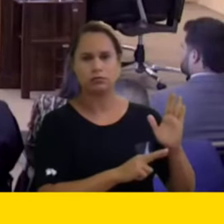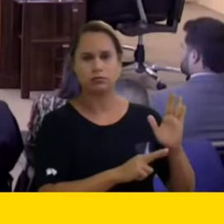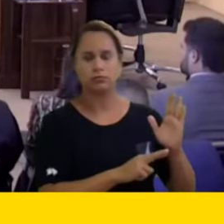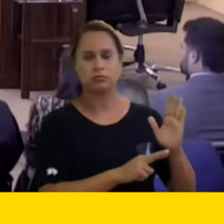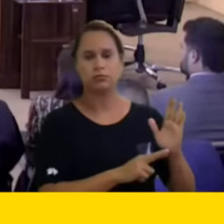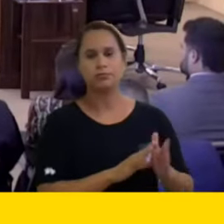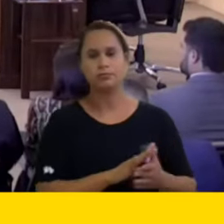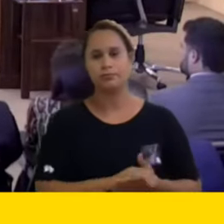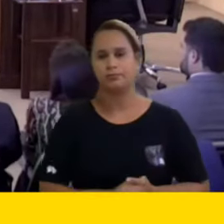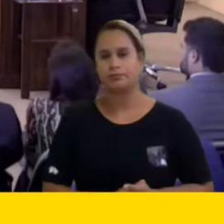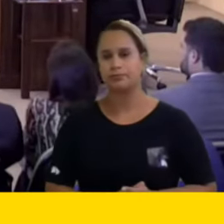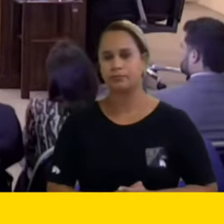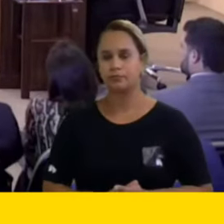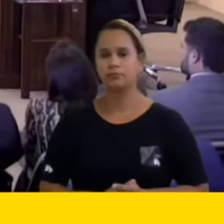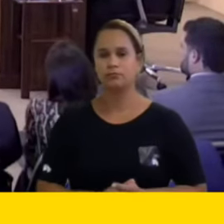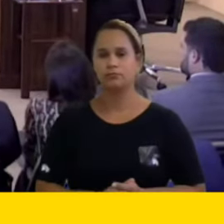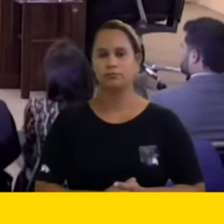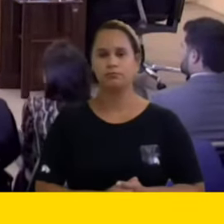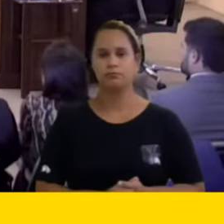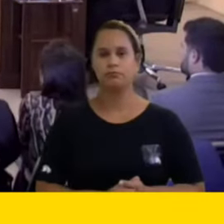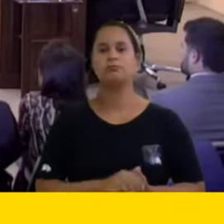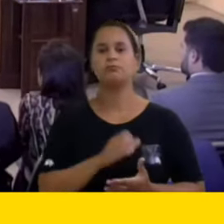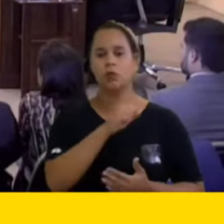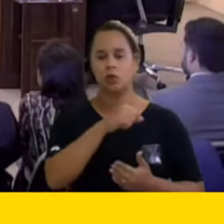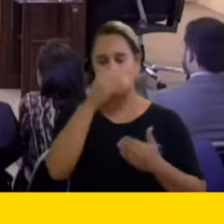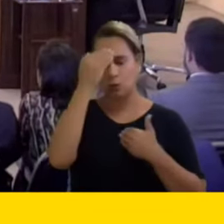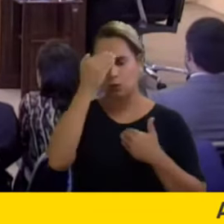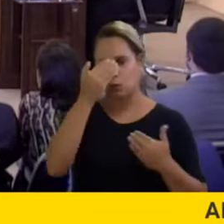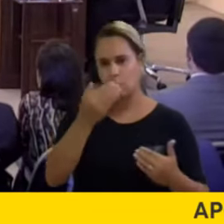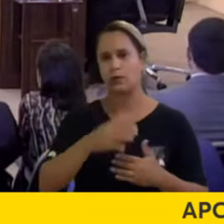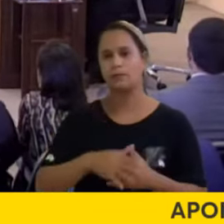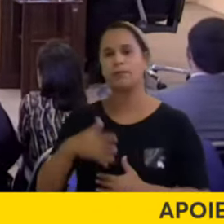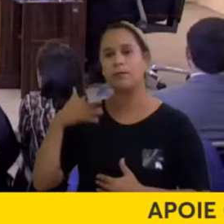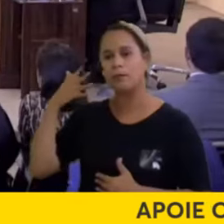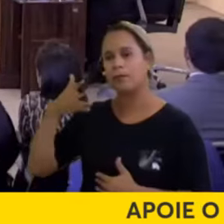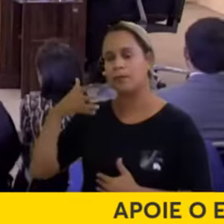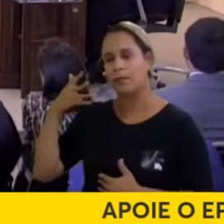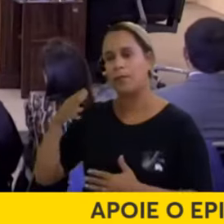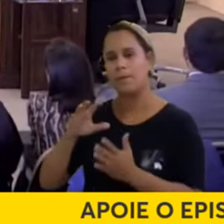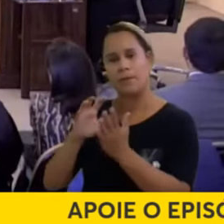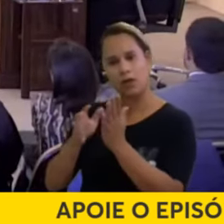obrigado então com a palavra o partido Liberal